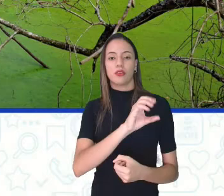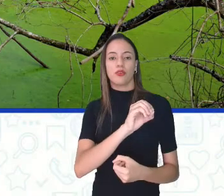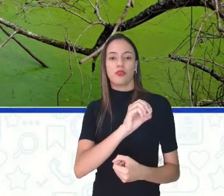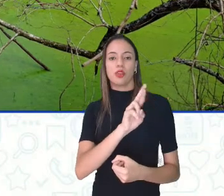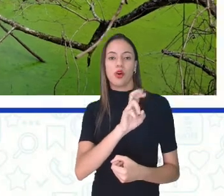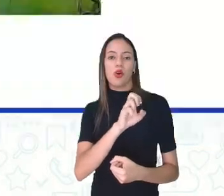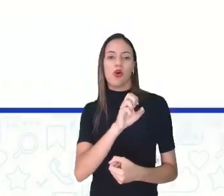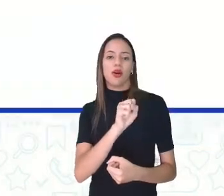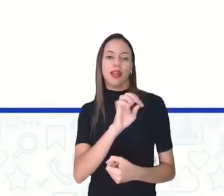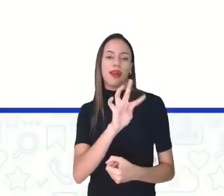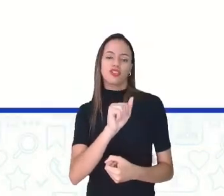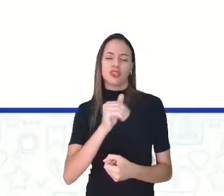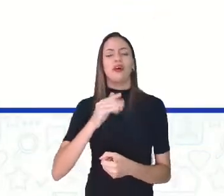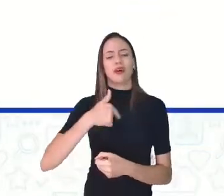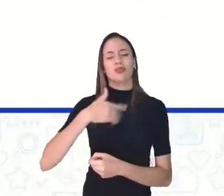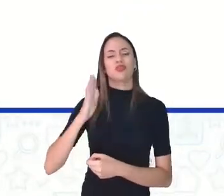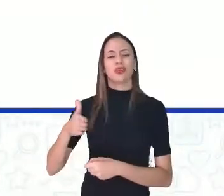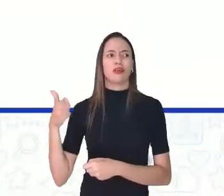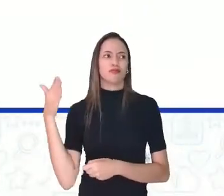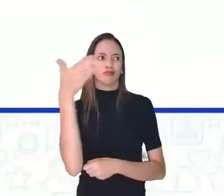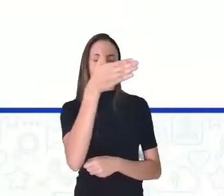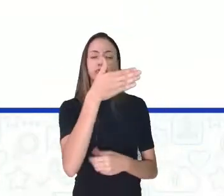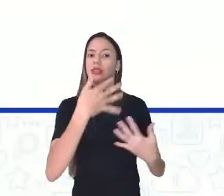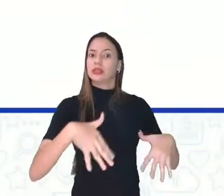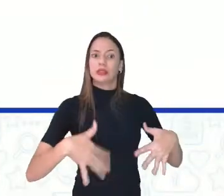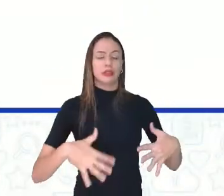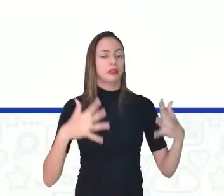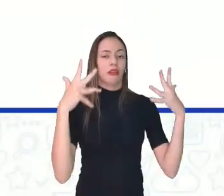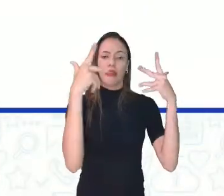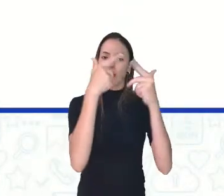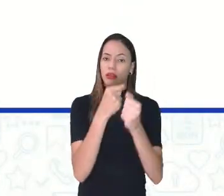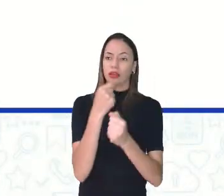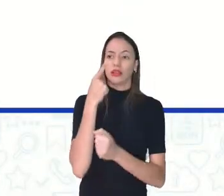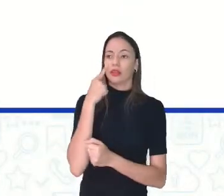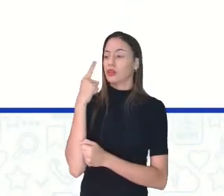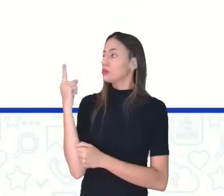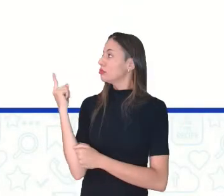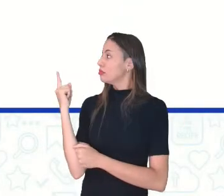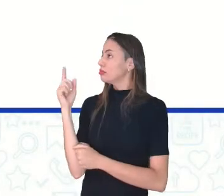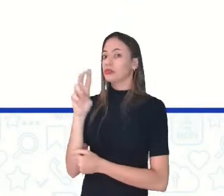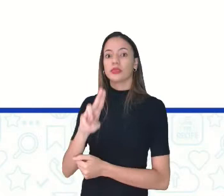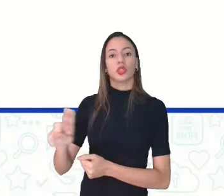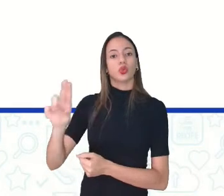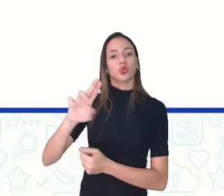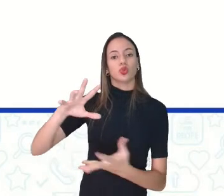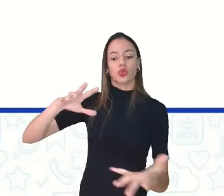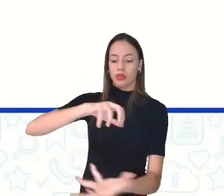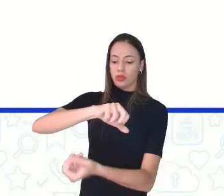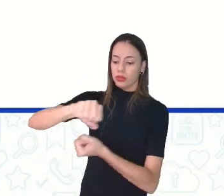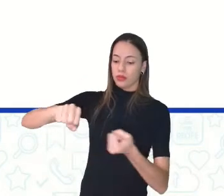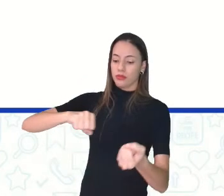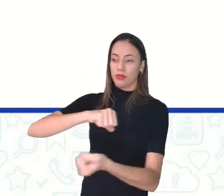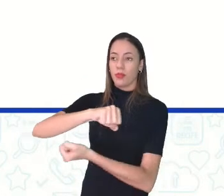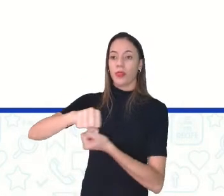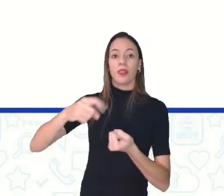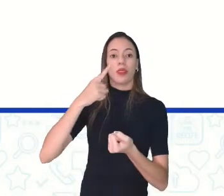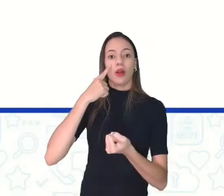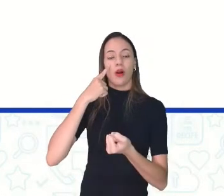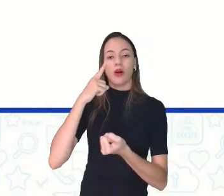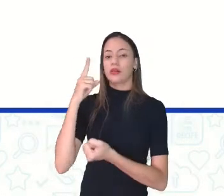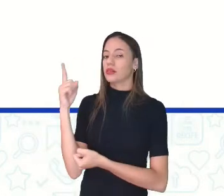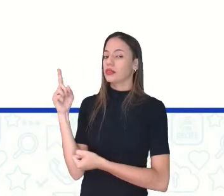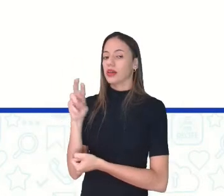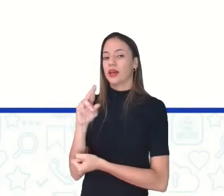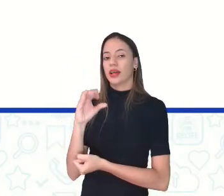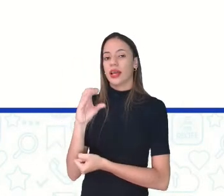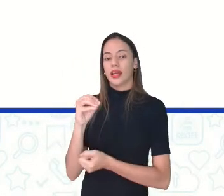Dantas. É linda a caatinga lá. E aqui, ó, nessa de uso sustentável, eu trouxe a APA Estuarina do Rio